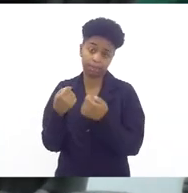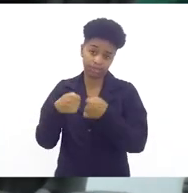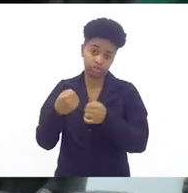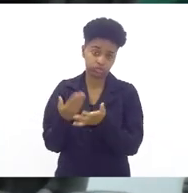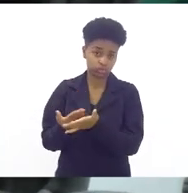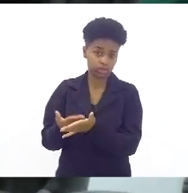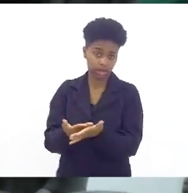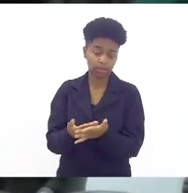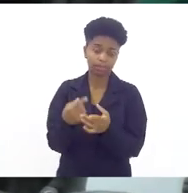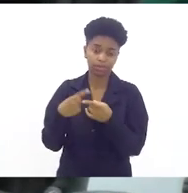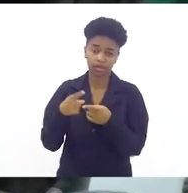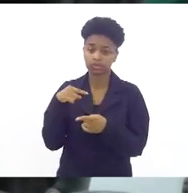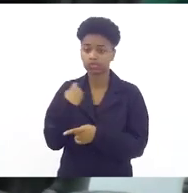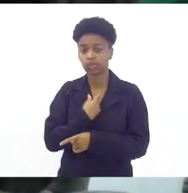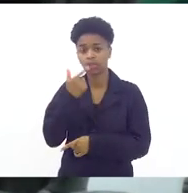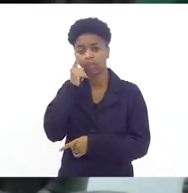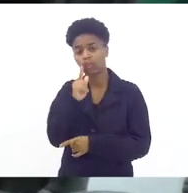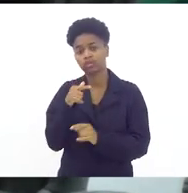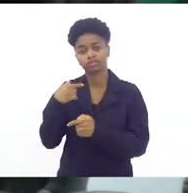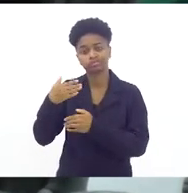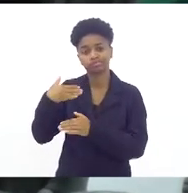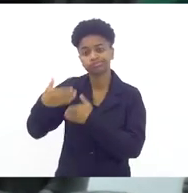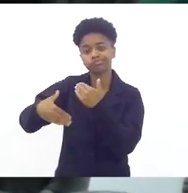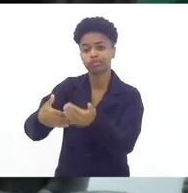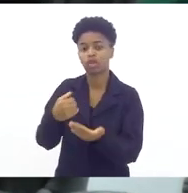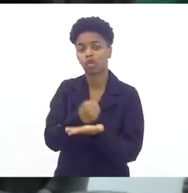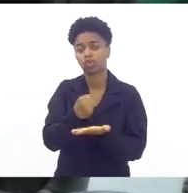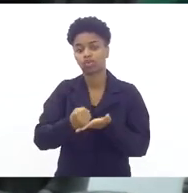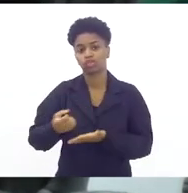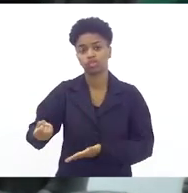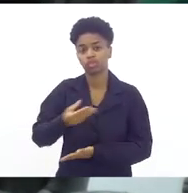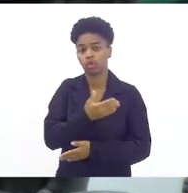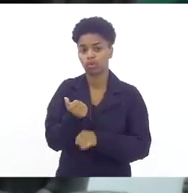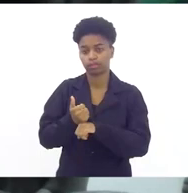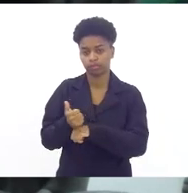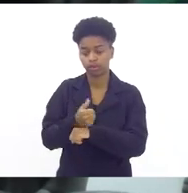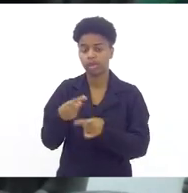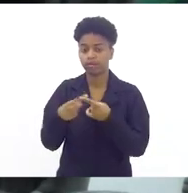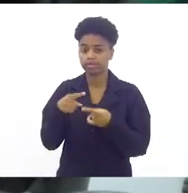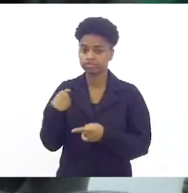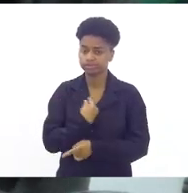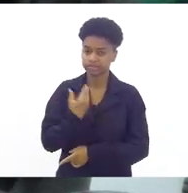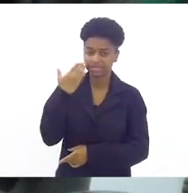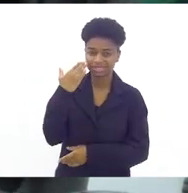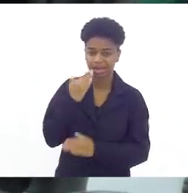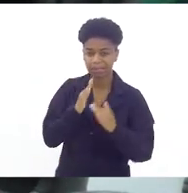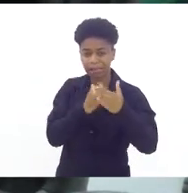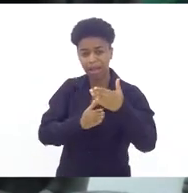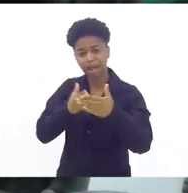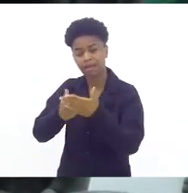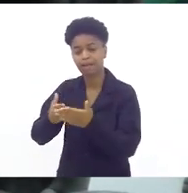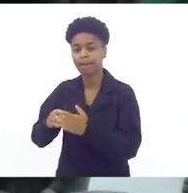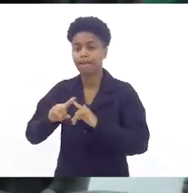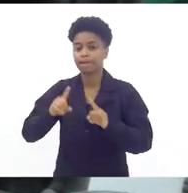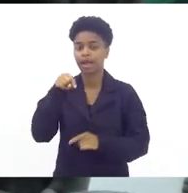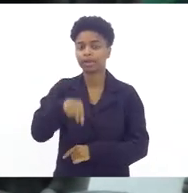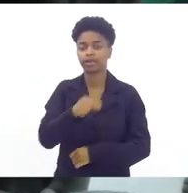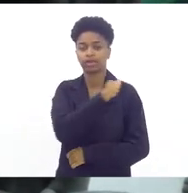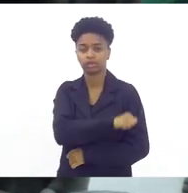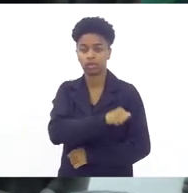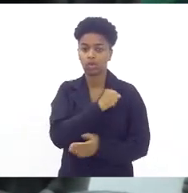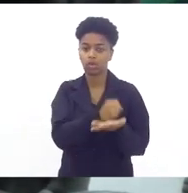fazer para a gente então avançar aí na contratação de servidores sabemos da alimentação mas ao mesmo tempo o estado do Rio de Janeiro contrata